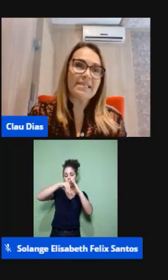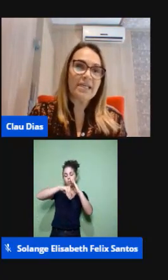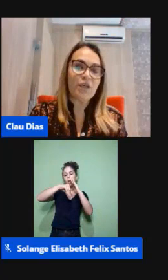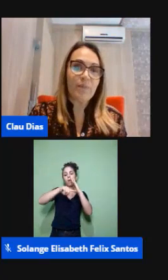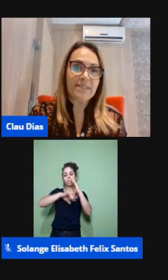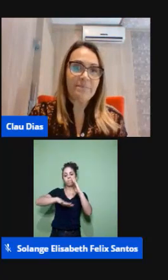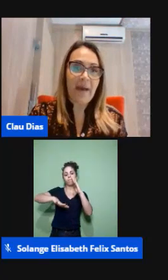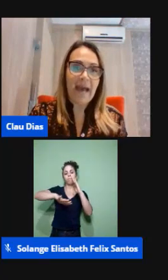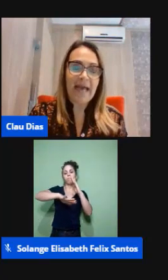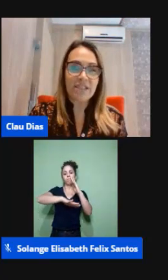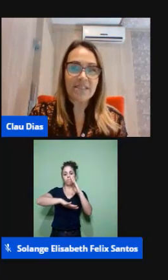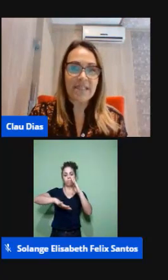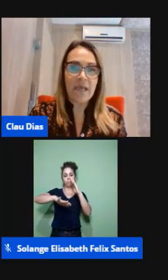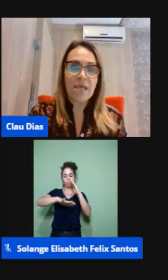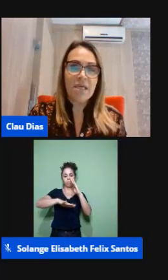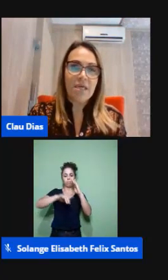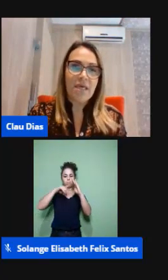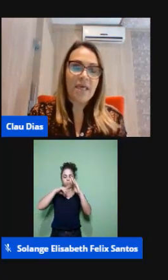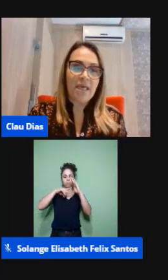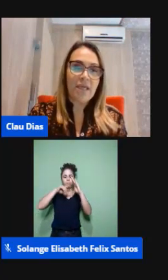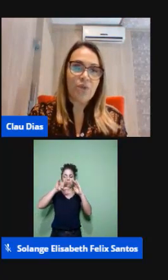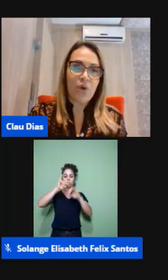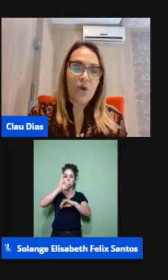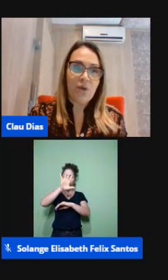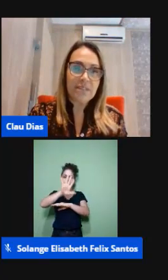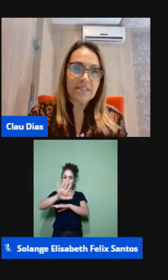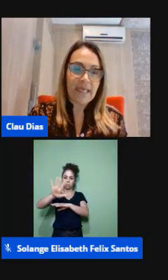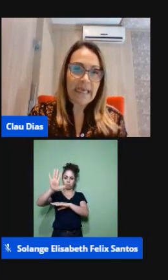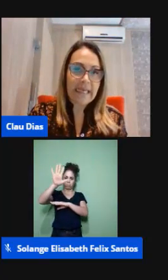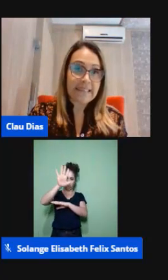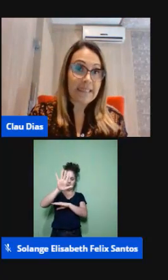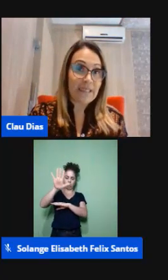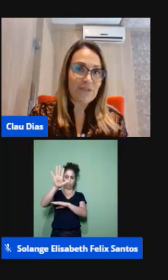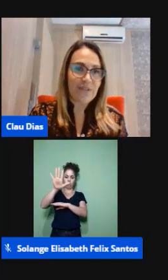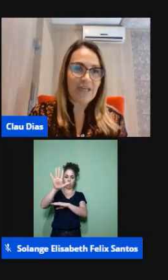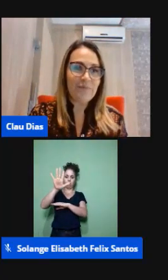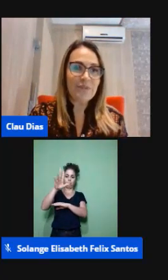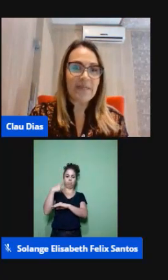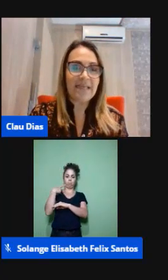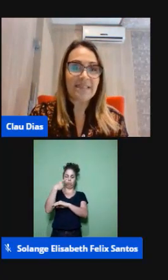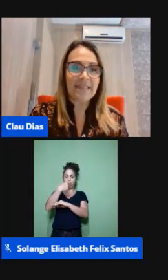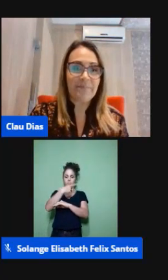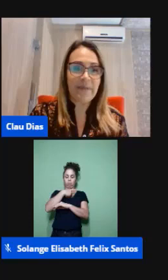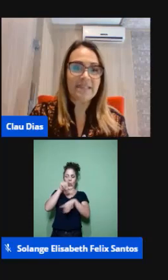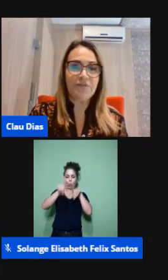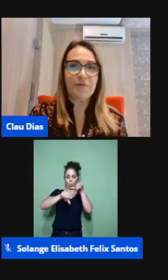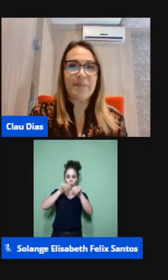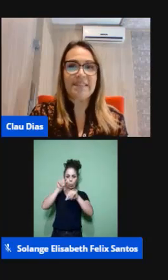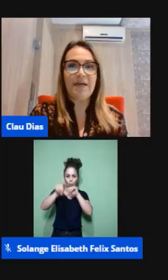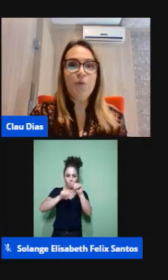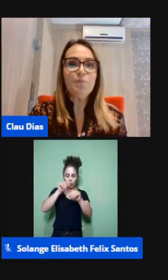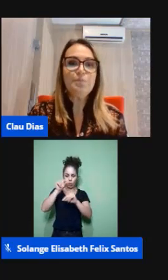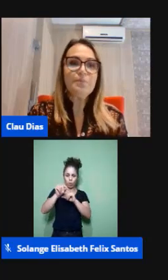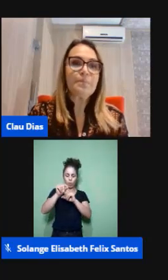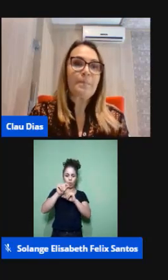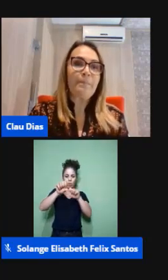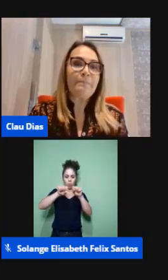vou trazer aqui umas imagens, né, que nós selecionamos para essa